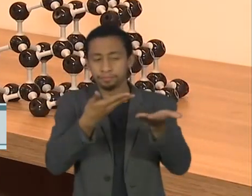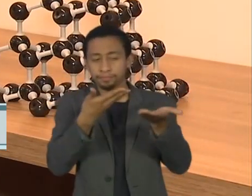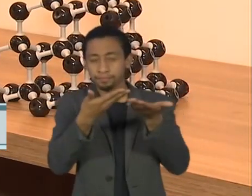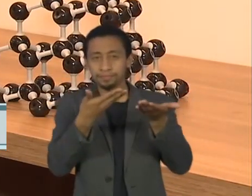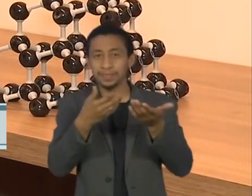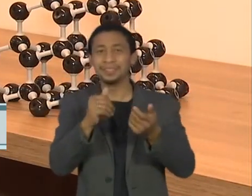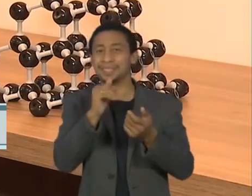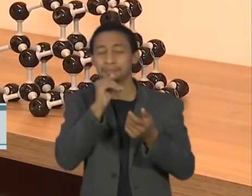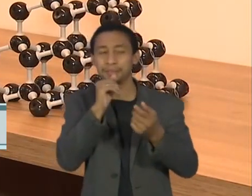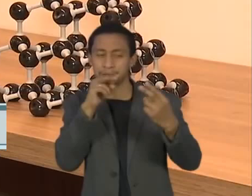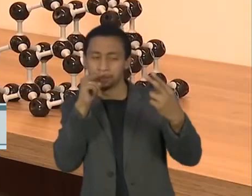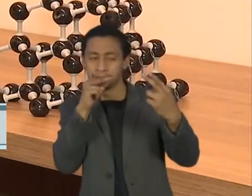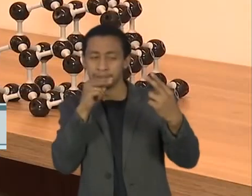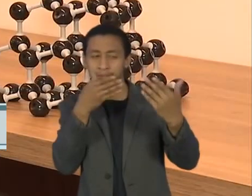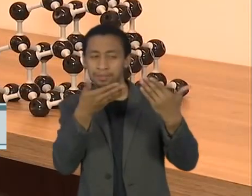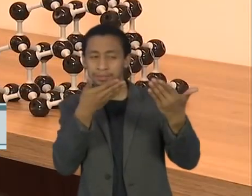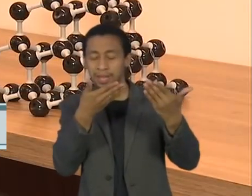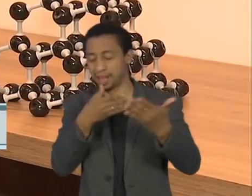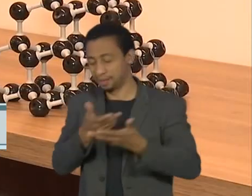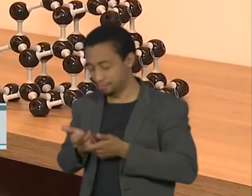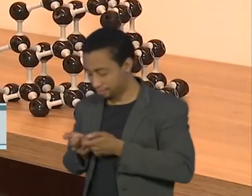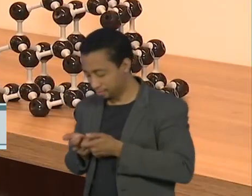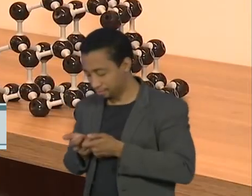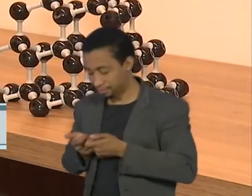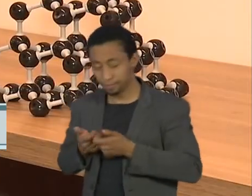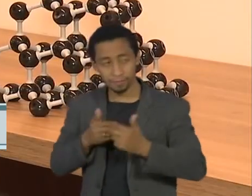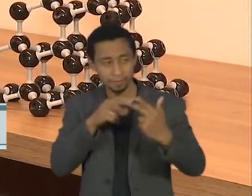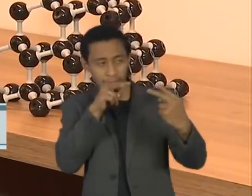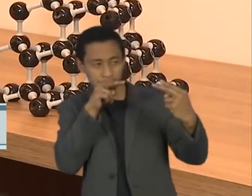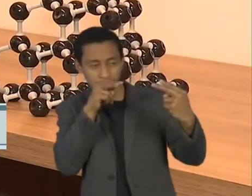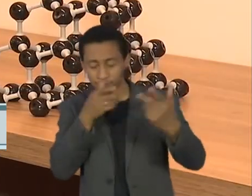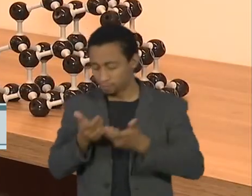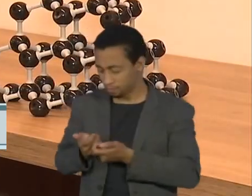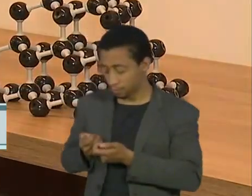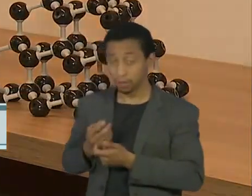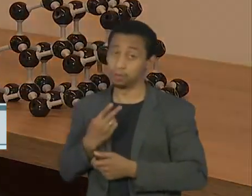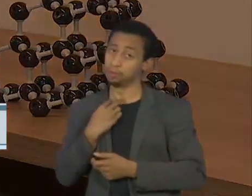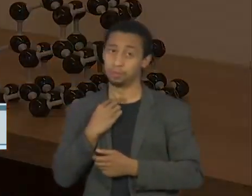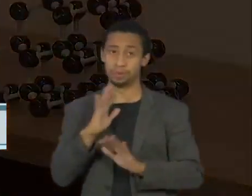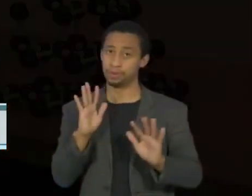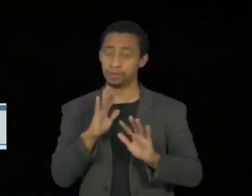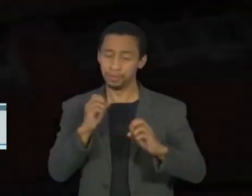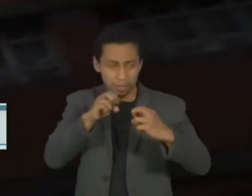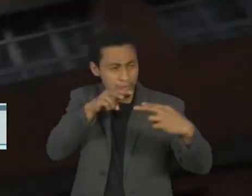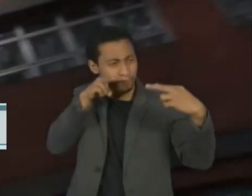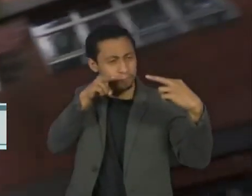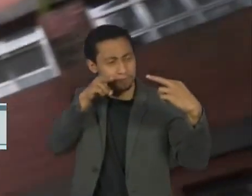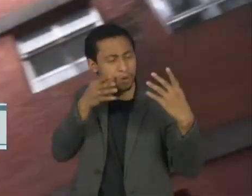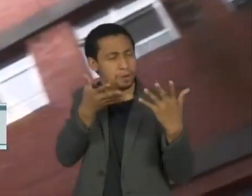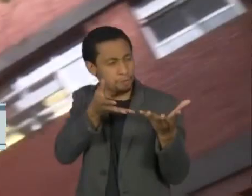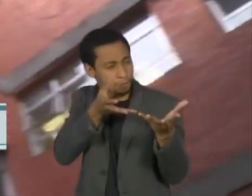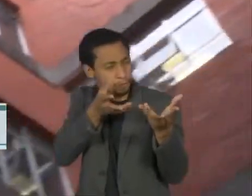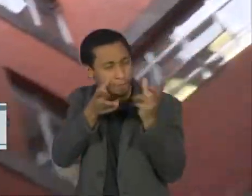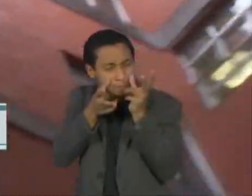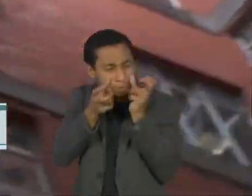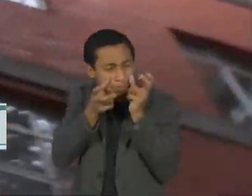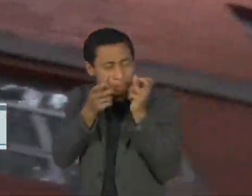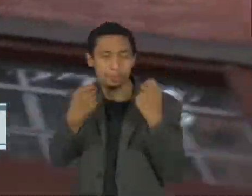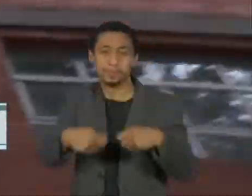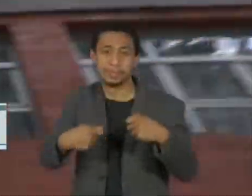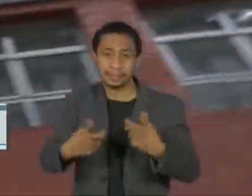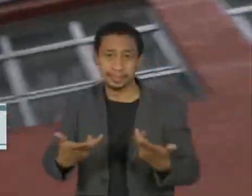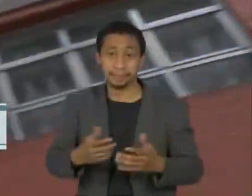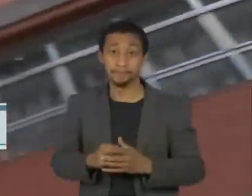meu celular e respondendo as minhas mensagens. Eu estou realmente conectado com uma outra pessoa. A dor da alma costuma